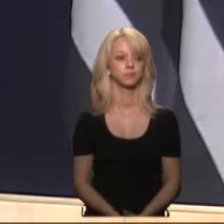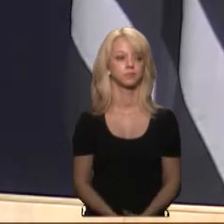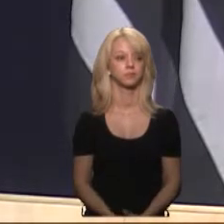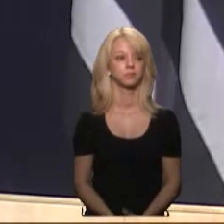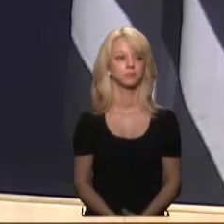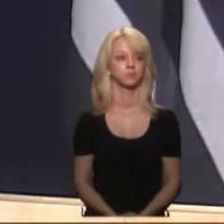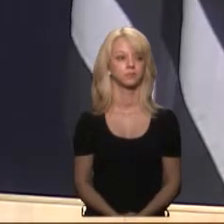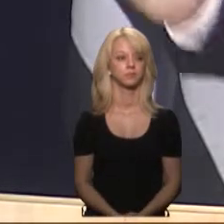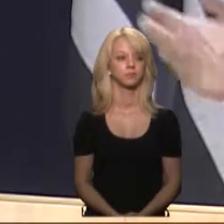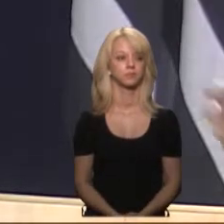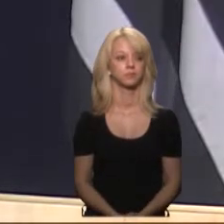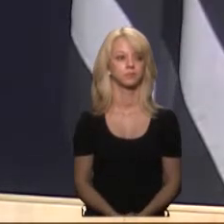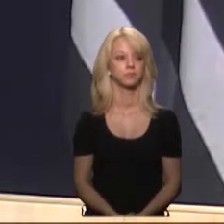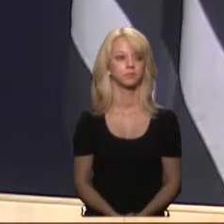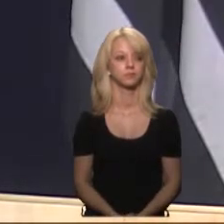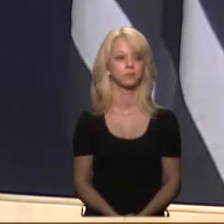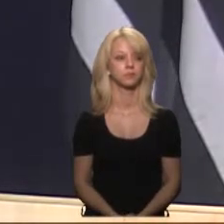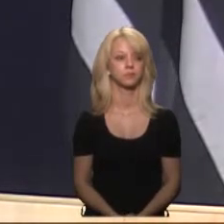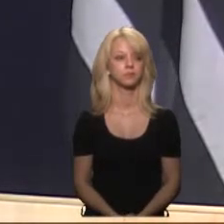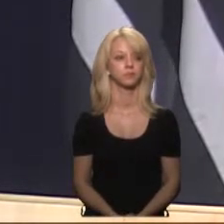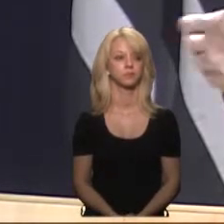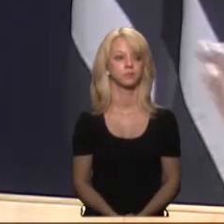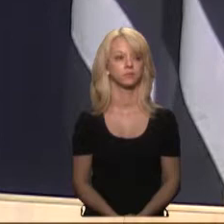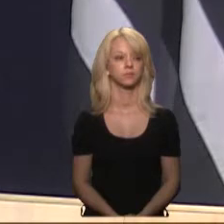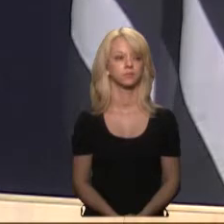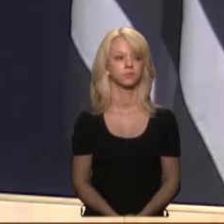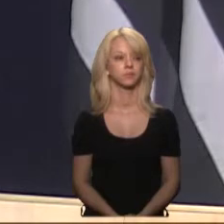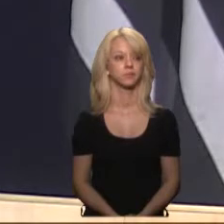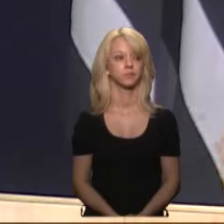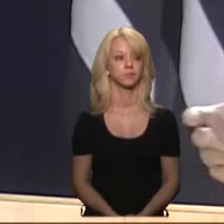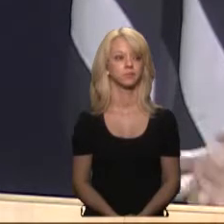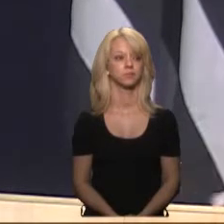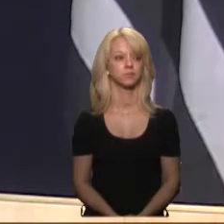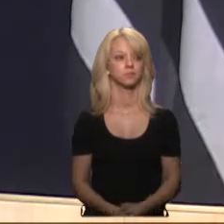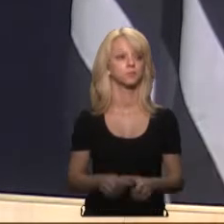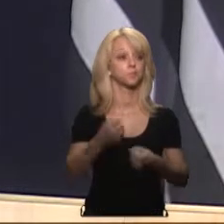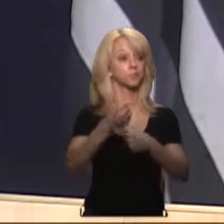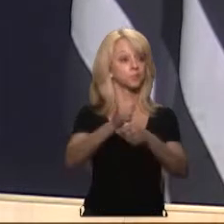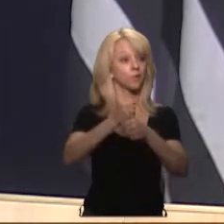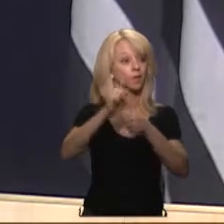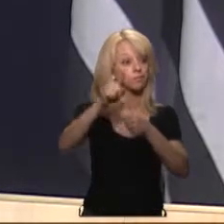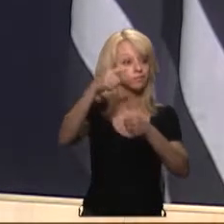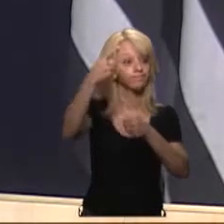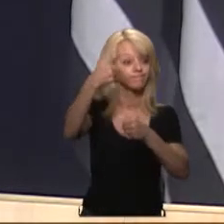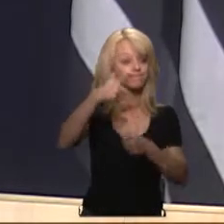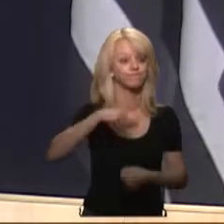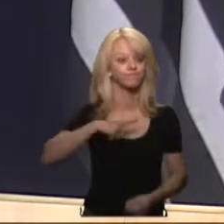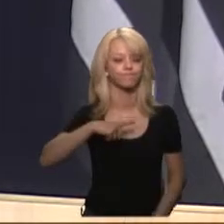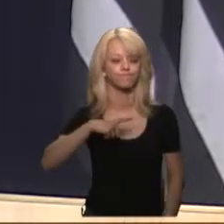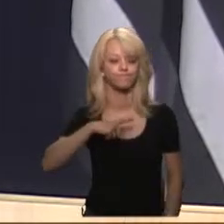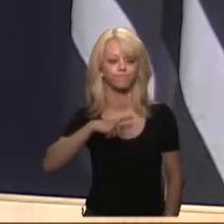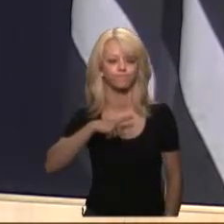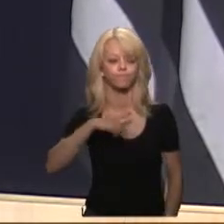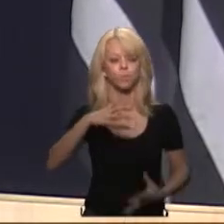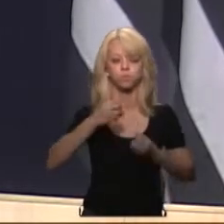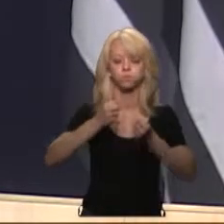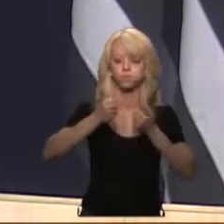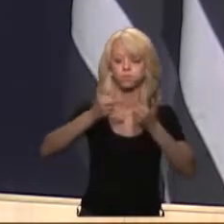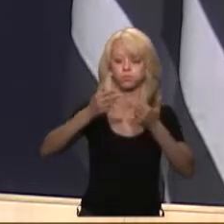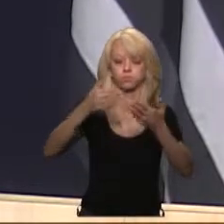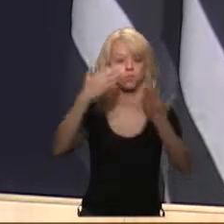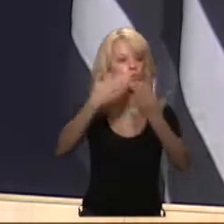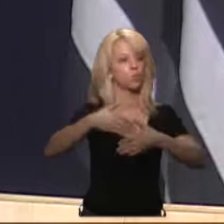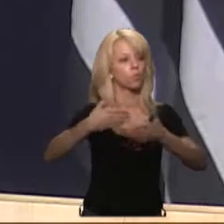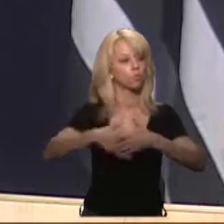ter muitas vagas de concurso o ano que vem em Taubaté, a previsão é essa. Imagine se nós estivermos falando da